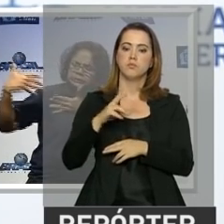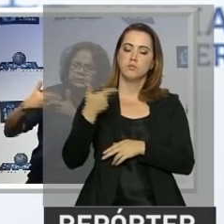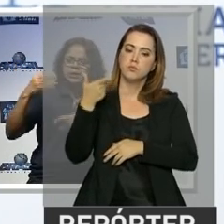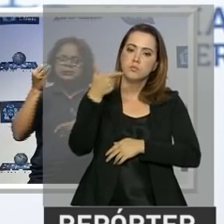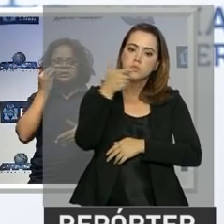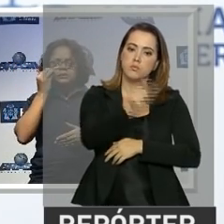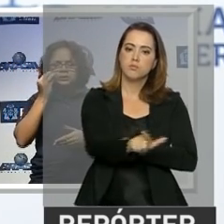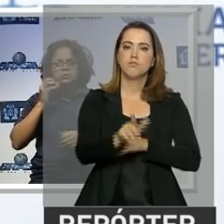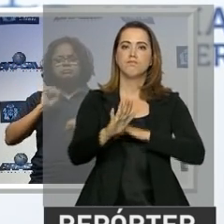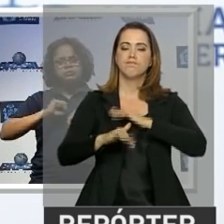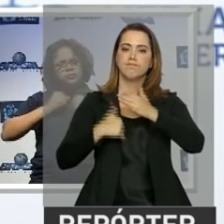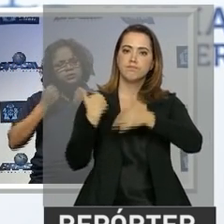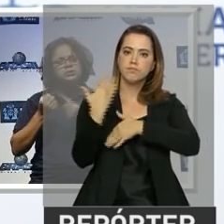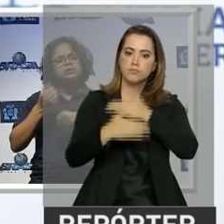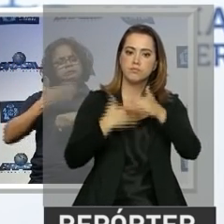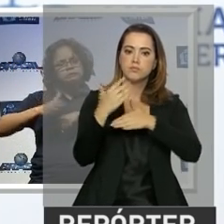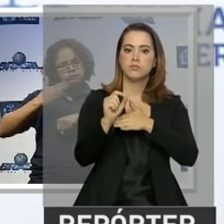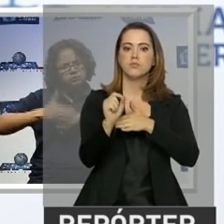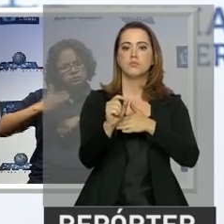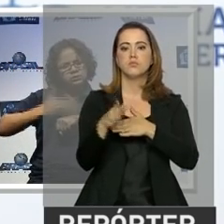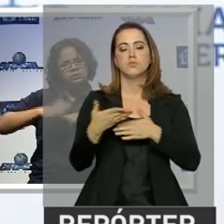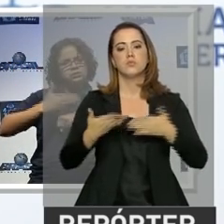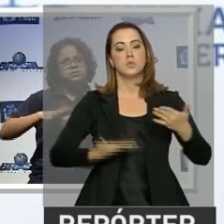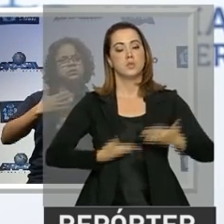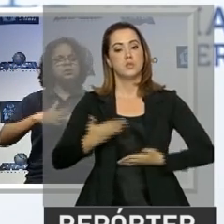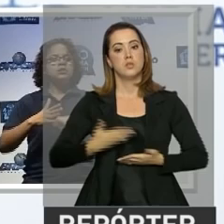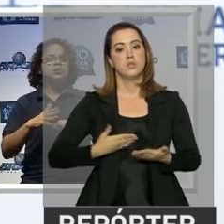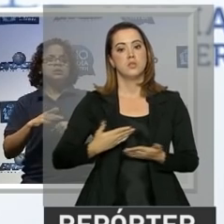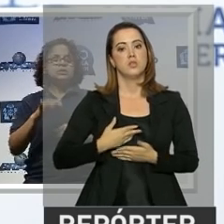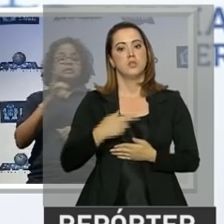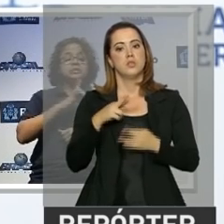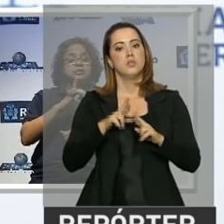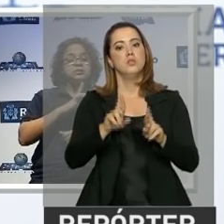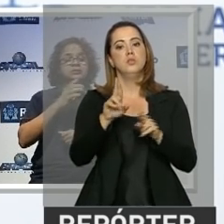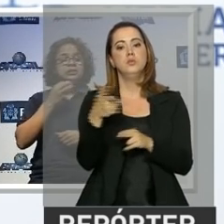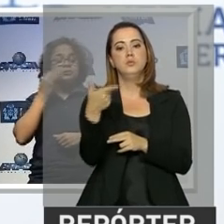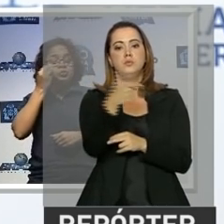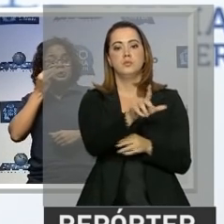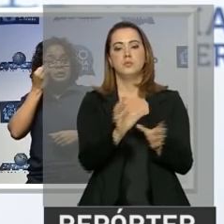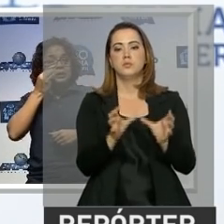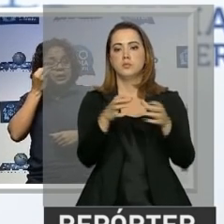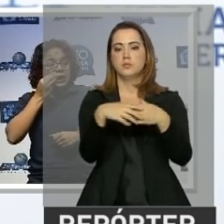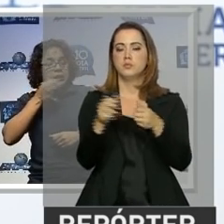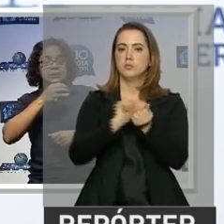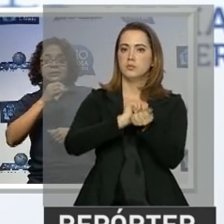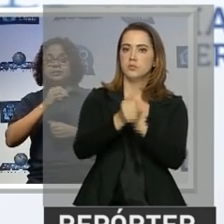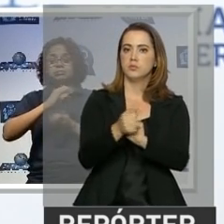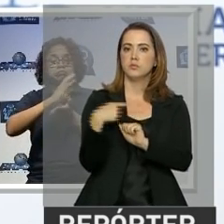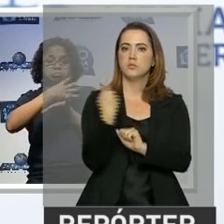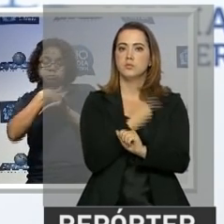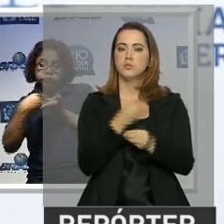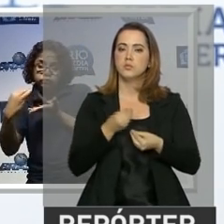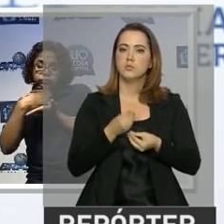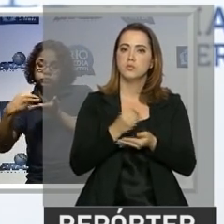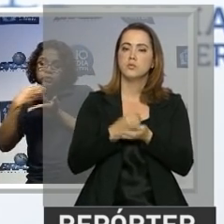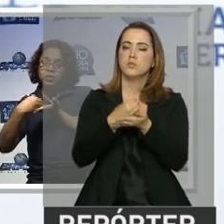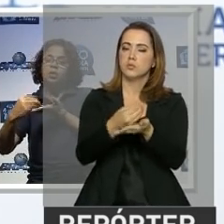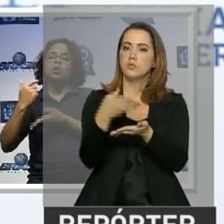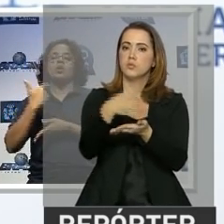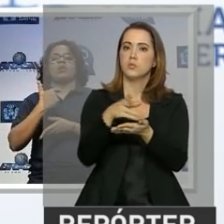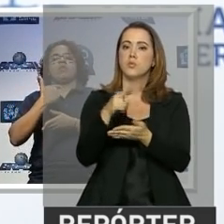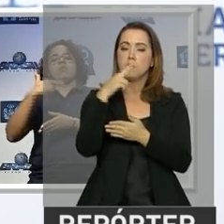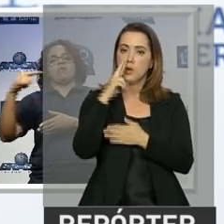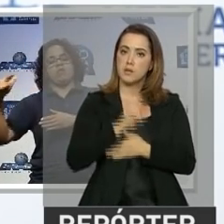repetidamente, servido como referência para outras entidades esportivas, porque nós temos entregado os